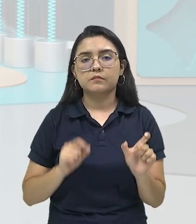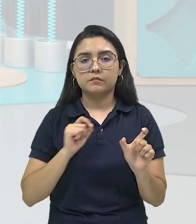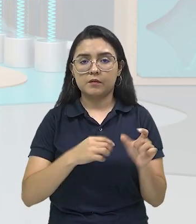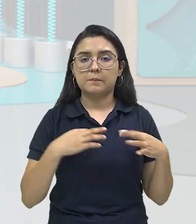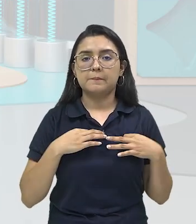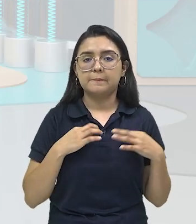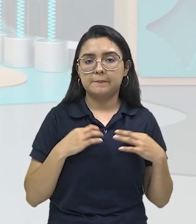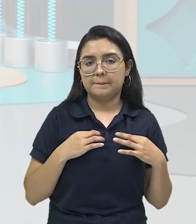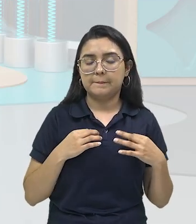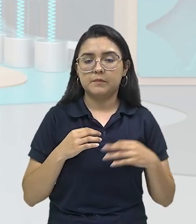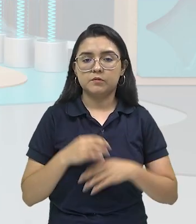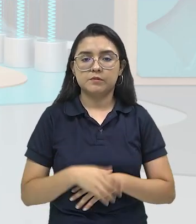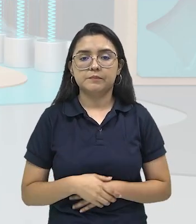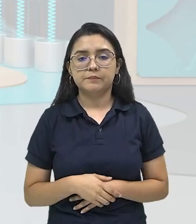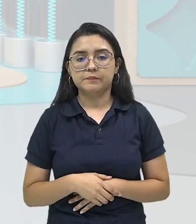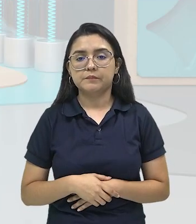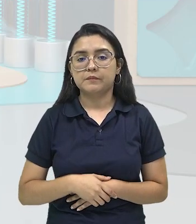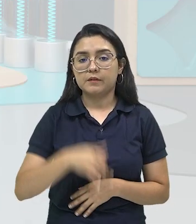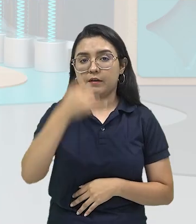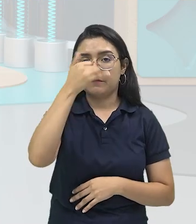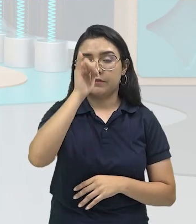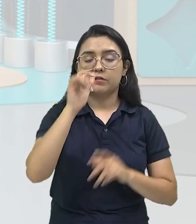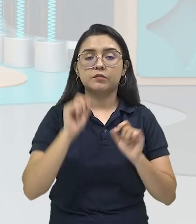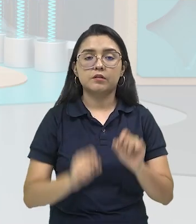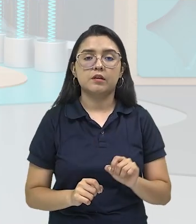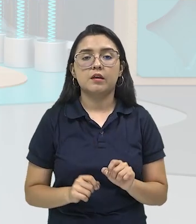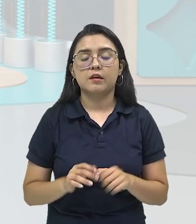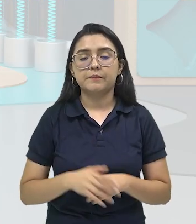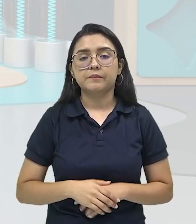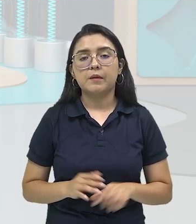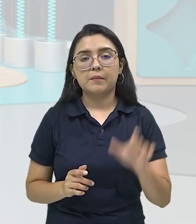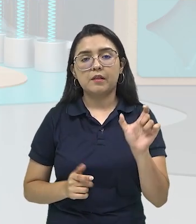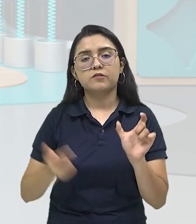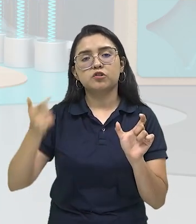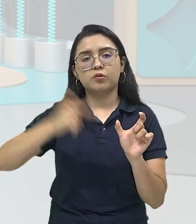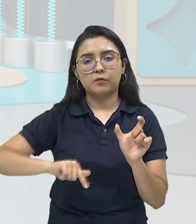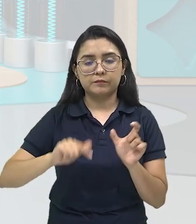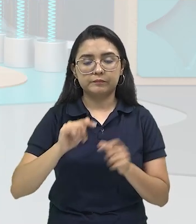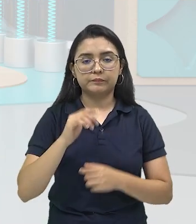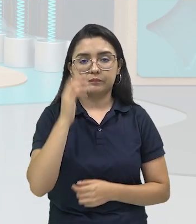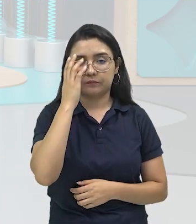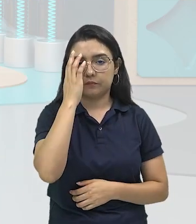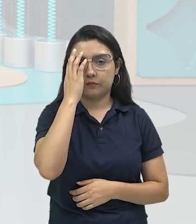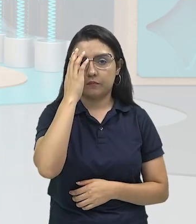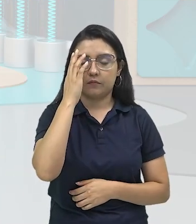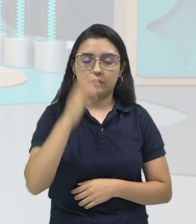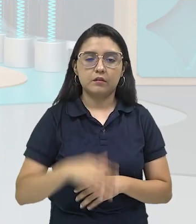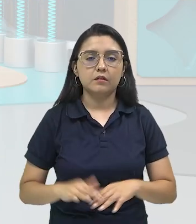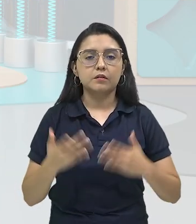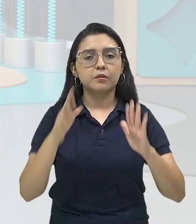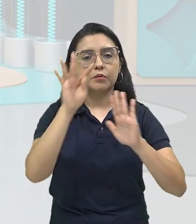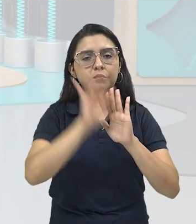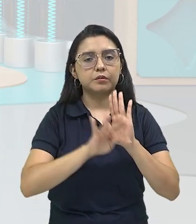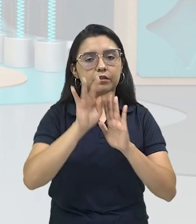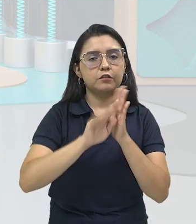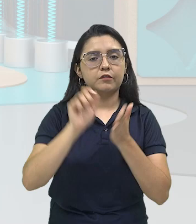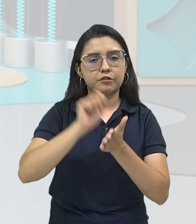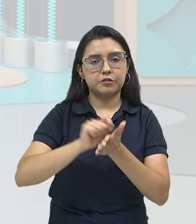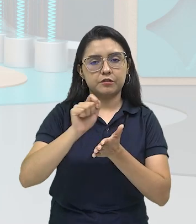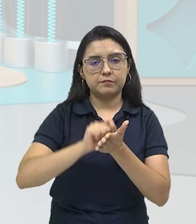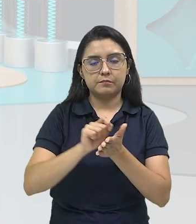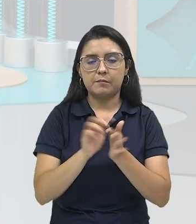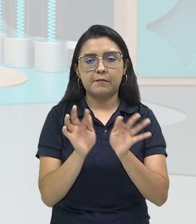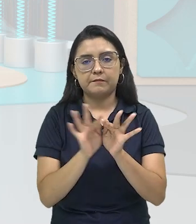A blusa, evitando a repetição. Quando nós vamos escrever um texto, um enunciado, enfim,